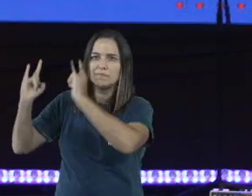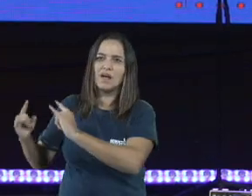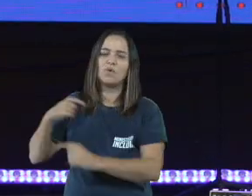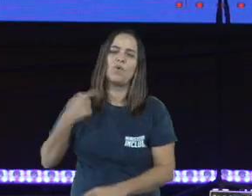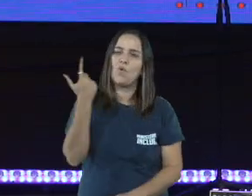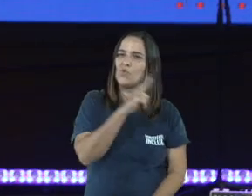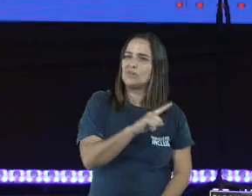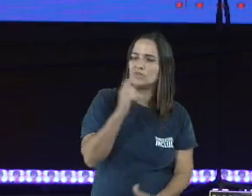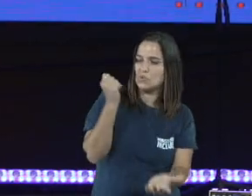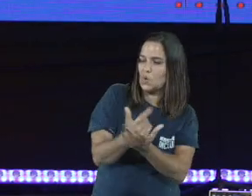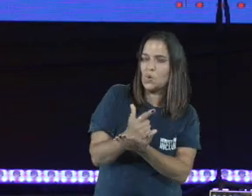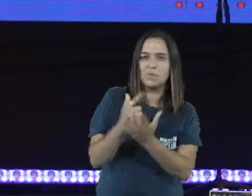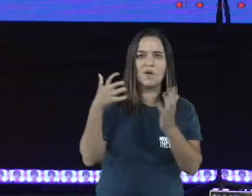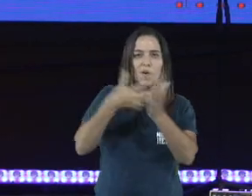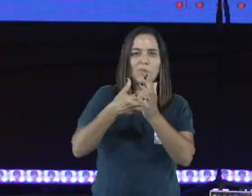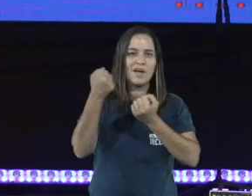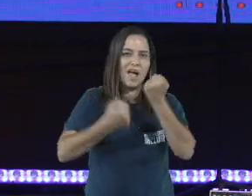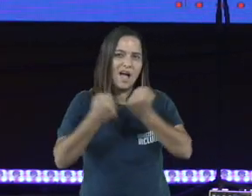colocado no concurso legal